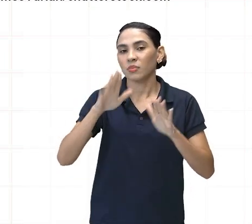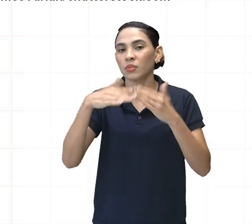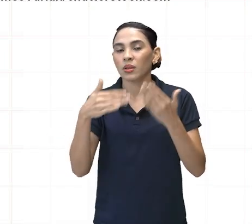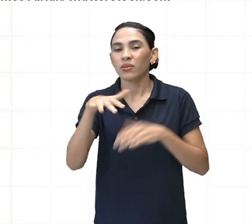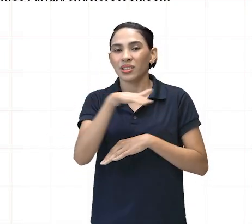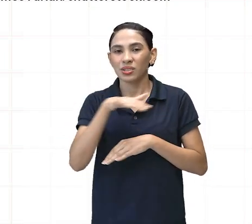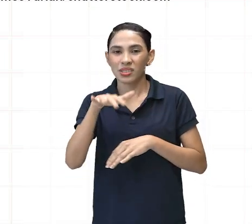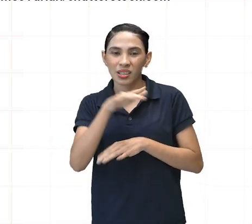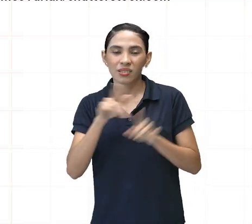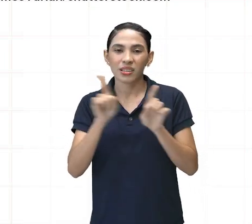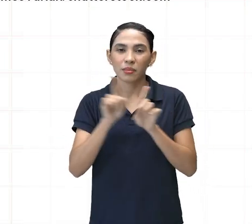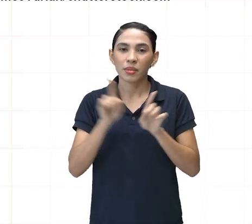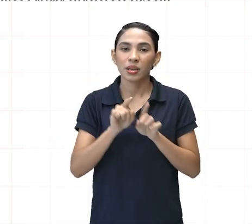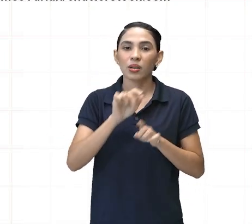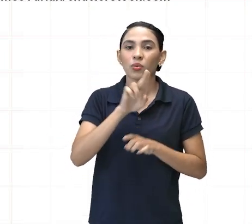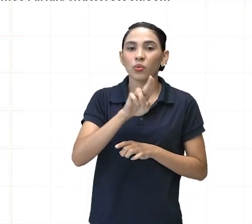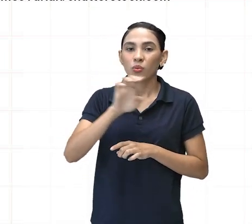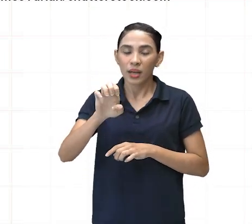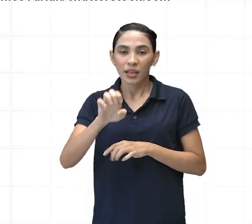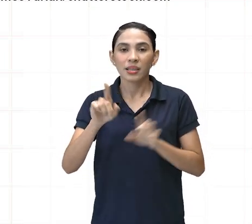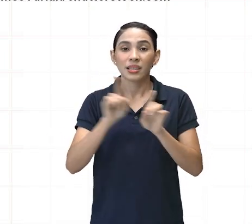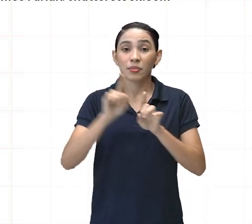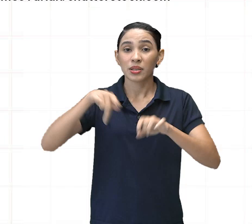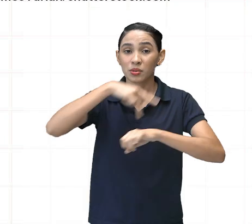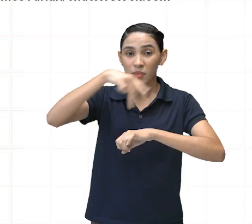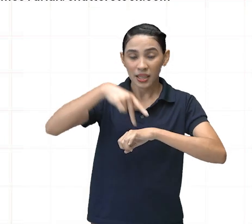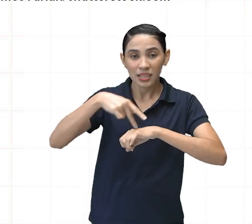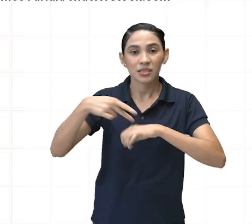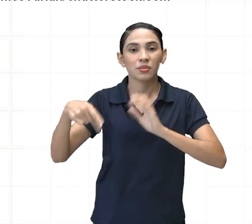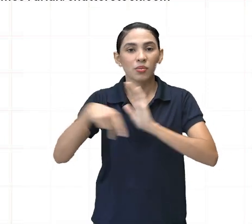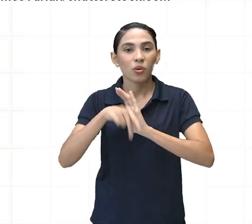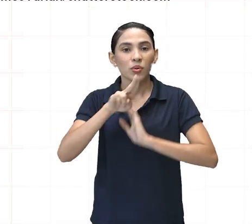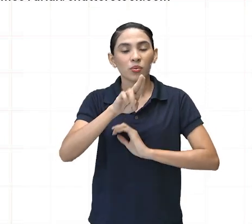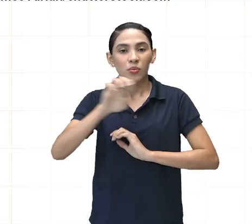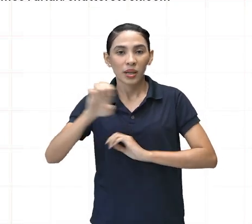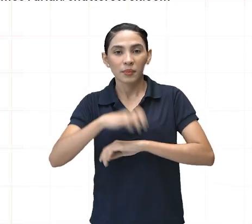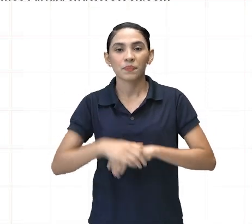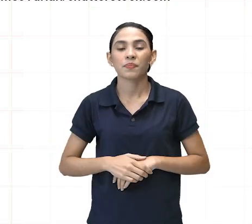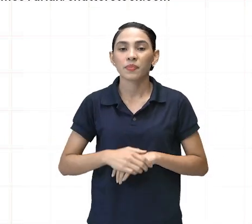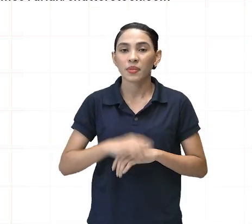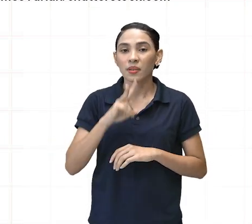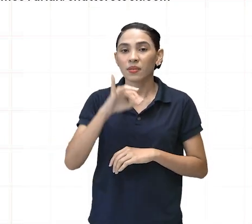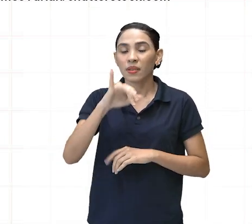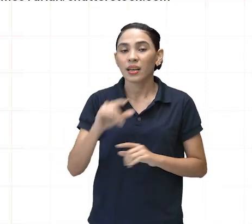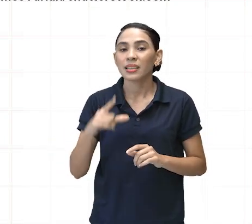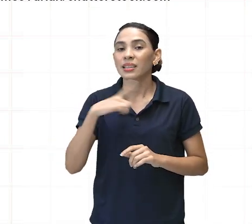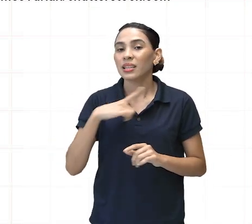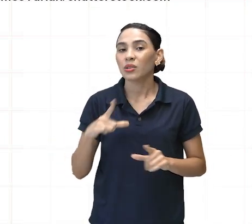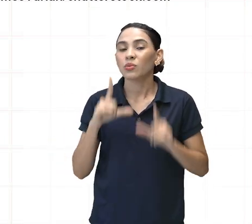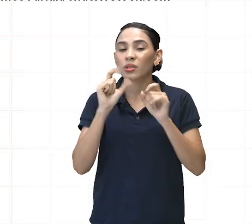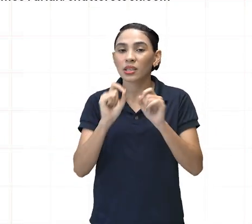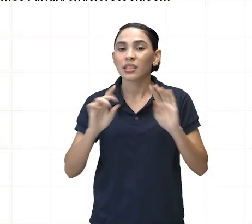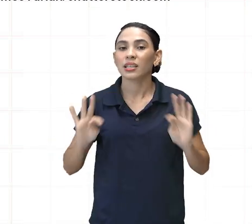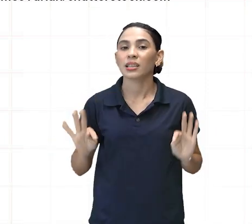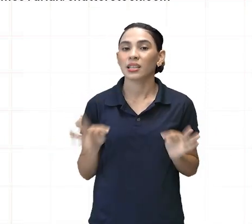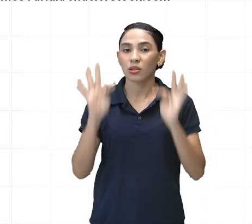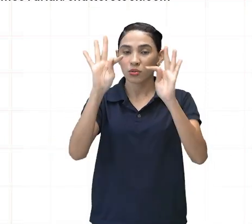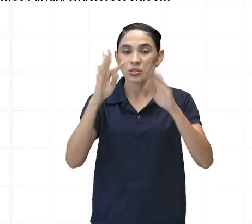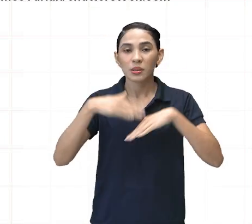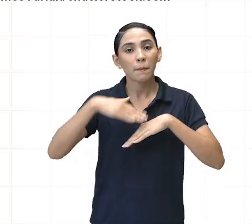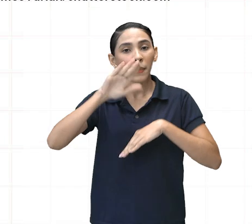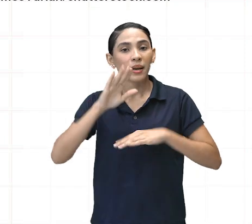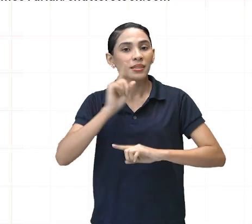essas regiões, da União Europeia, aí dos países que fazem parte da União Europeia, acabam tendo a tecnologia